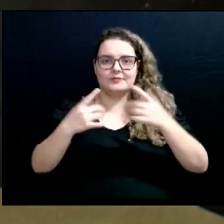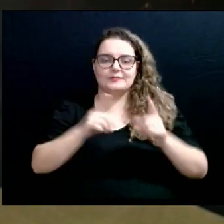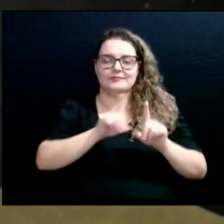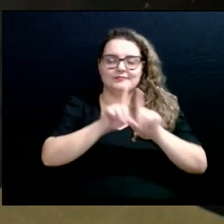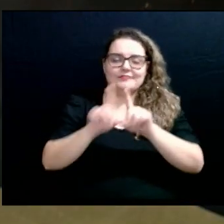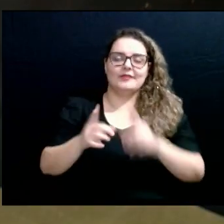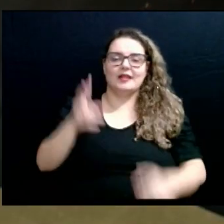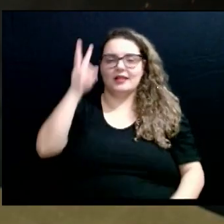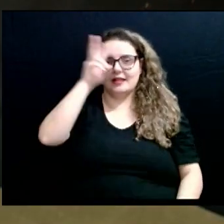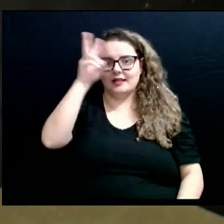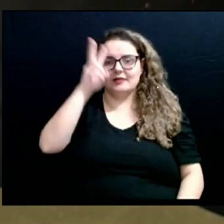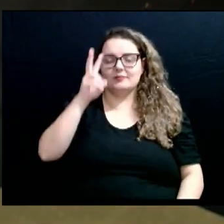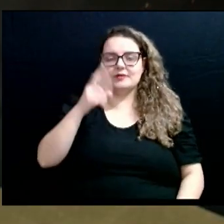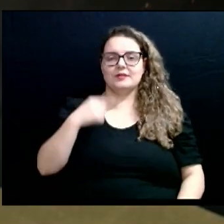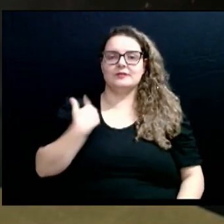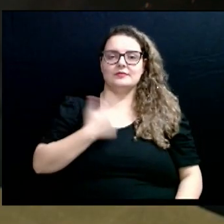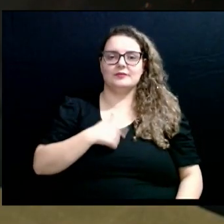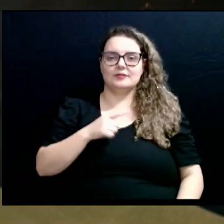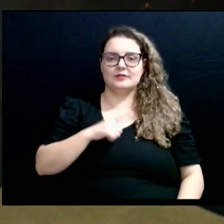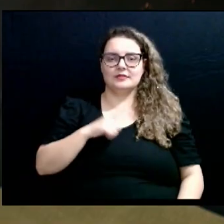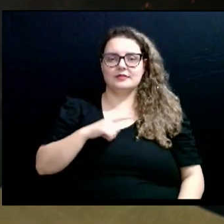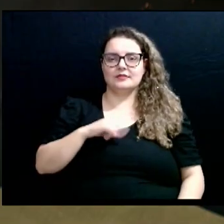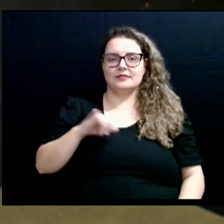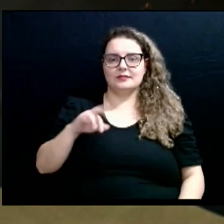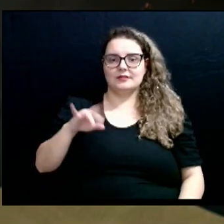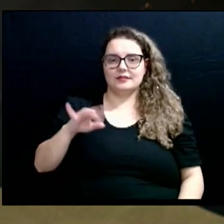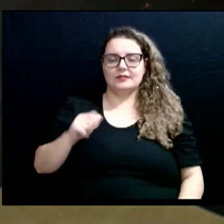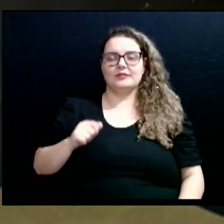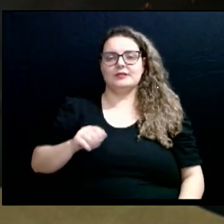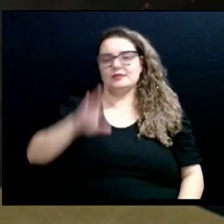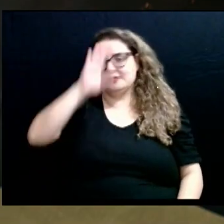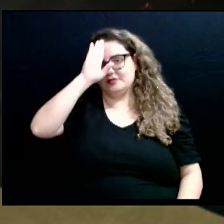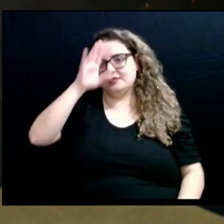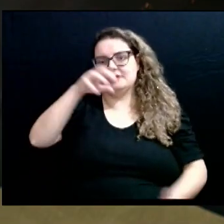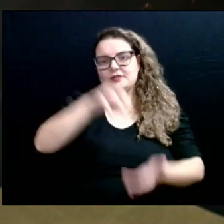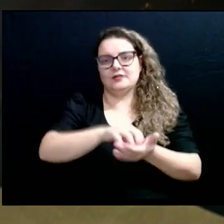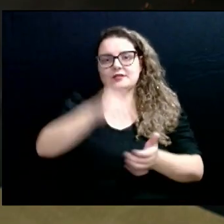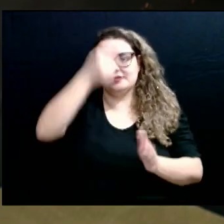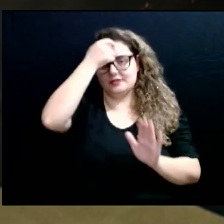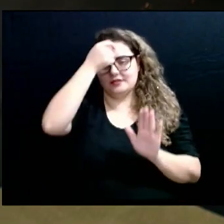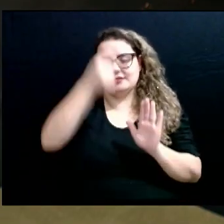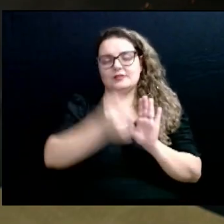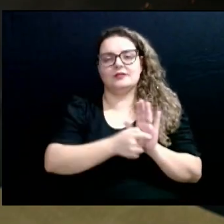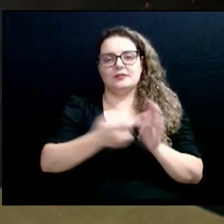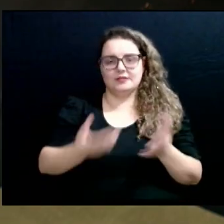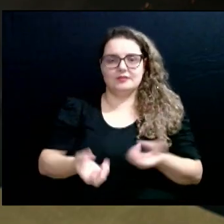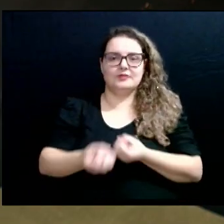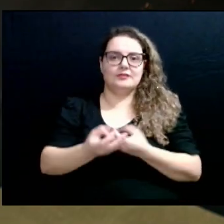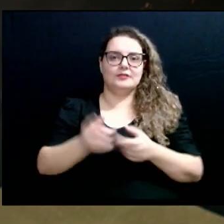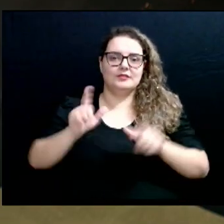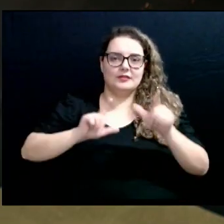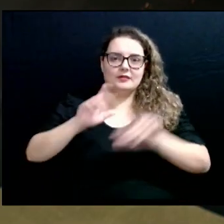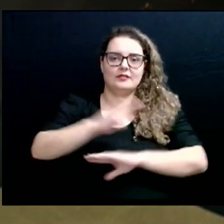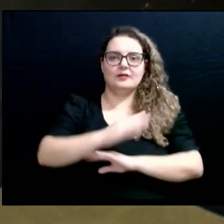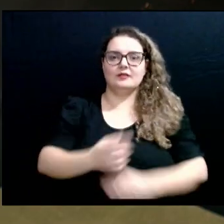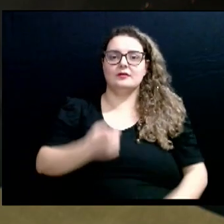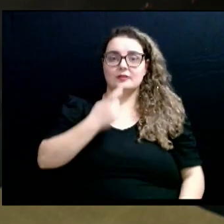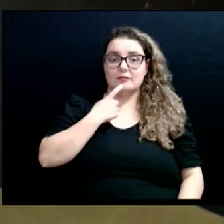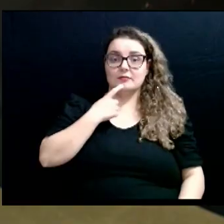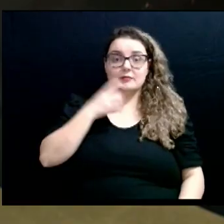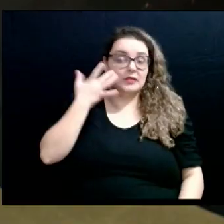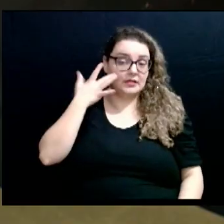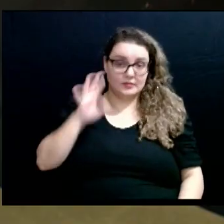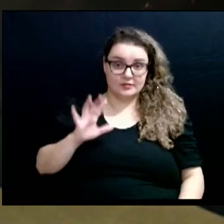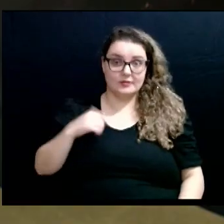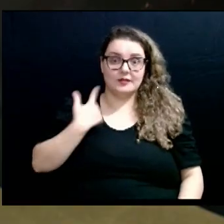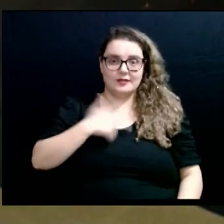nós temos a Íria, daqui a pouquinho, direto da Central IA de Informações, aqui da TV Câmara Campinas. A Íria, para quem não sabe, é nossa jornalista